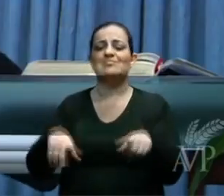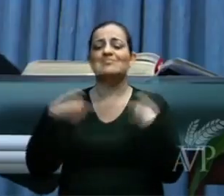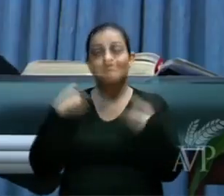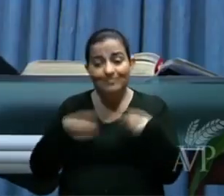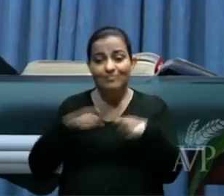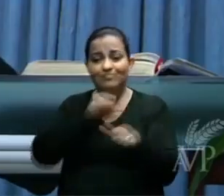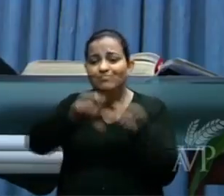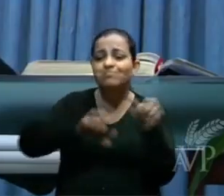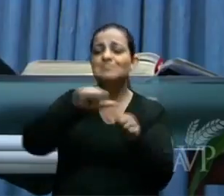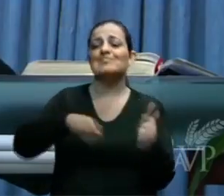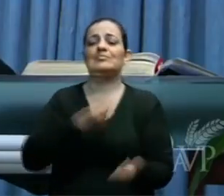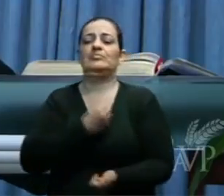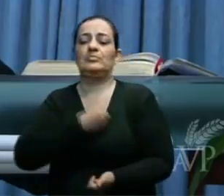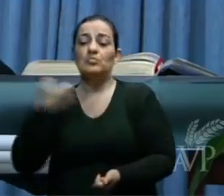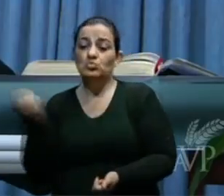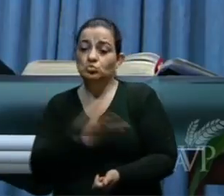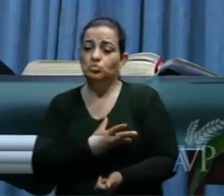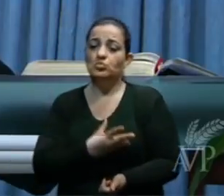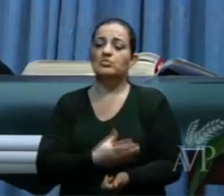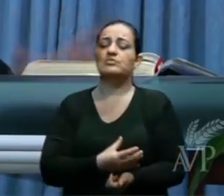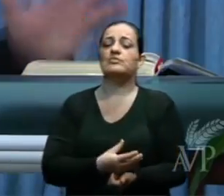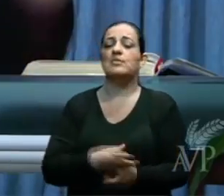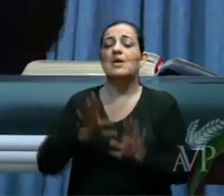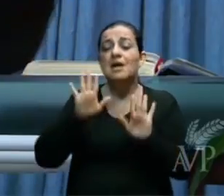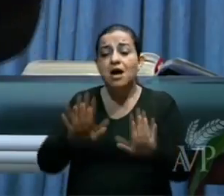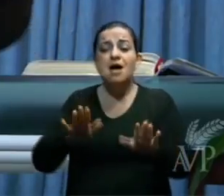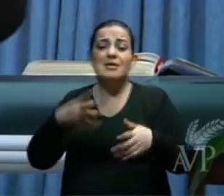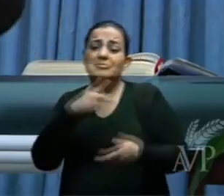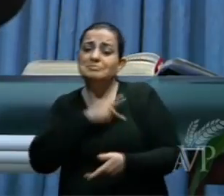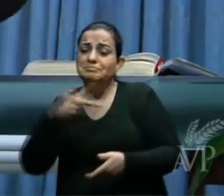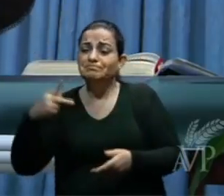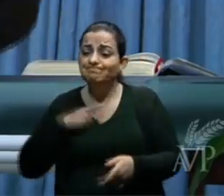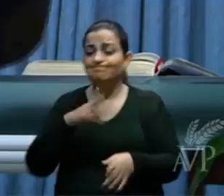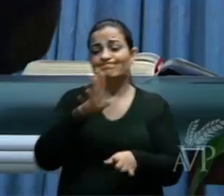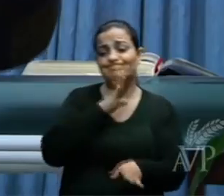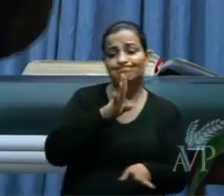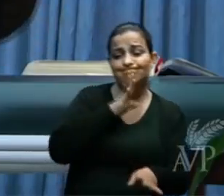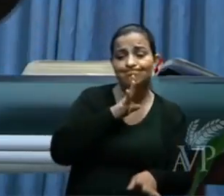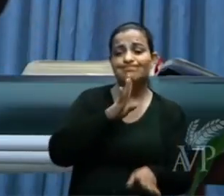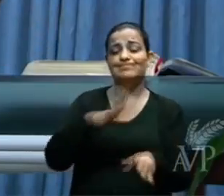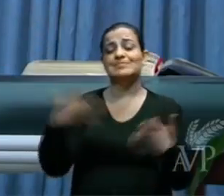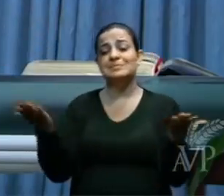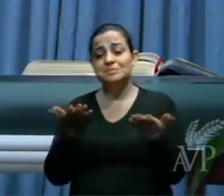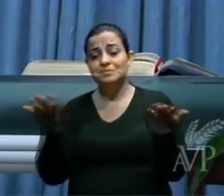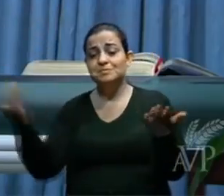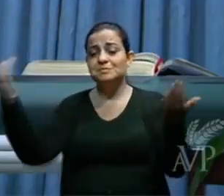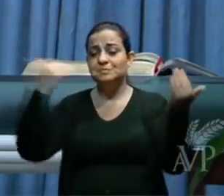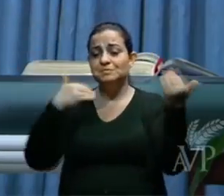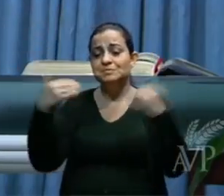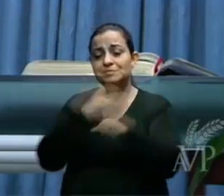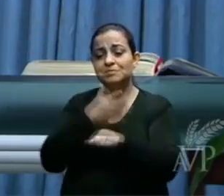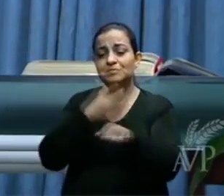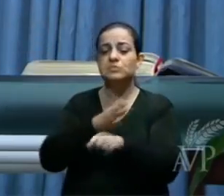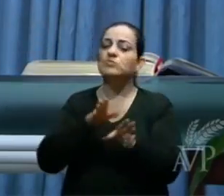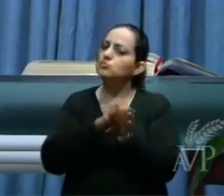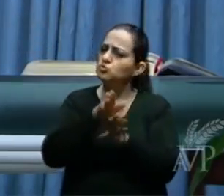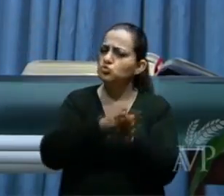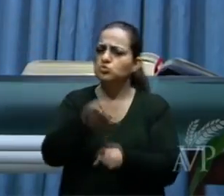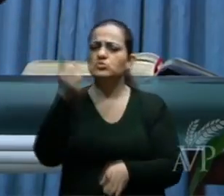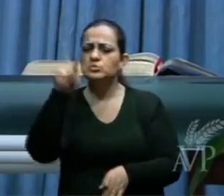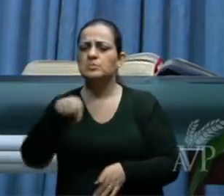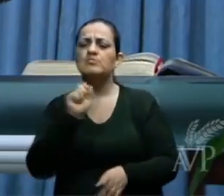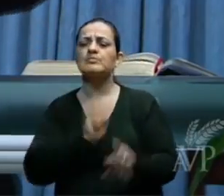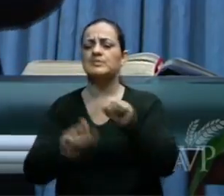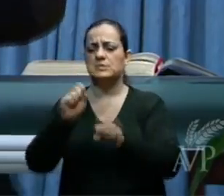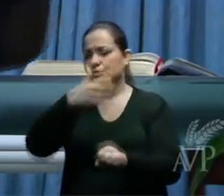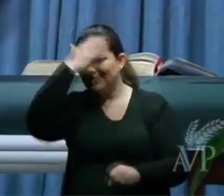novo apostou estou conhecendo a mensagem estou vendo irmão meu conselho é